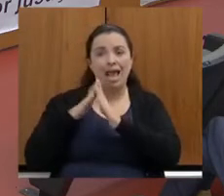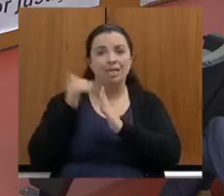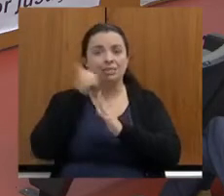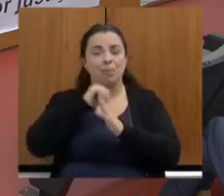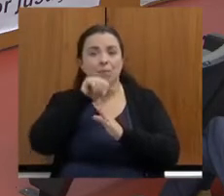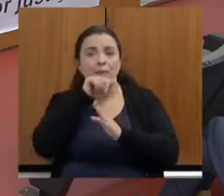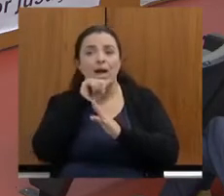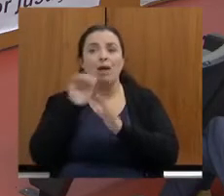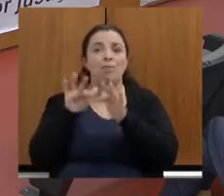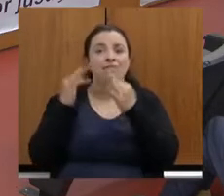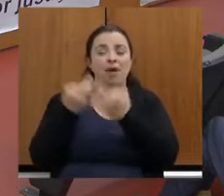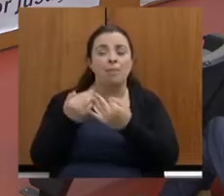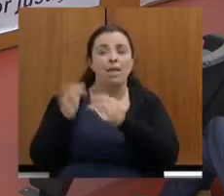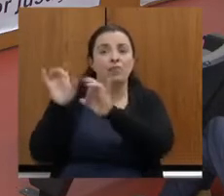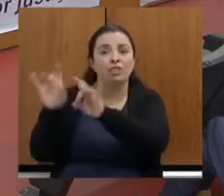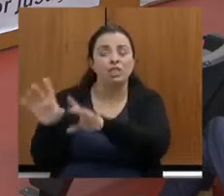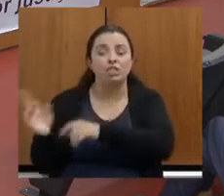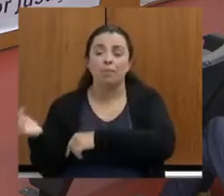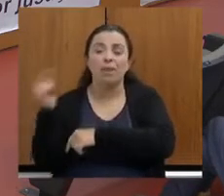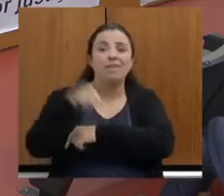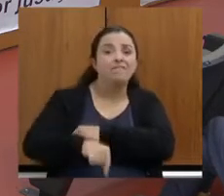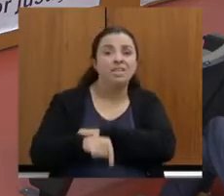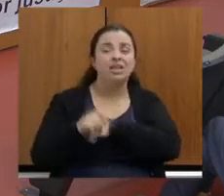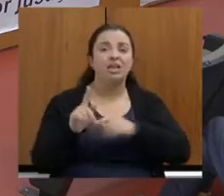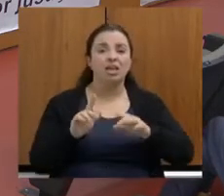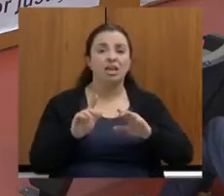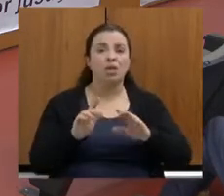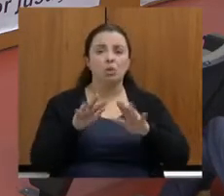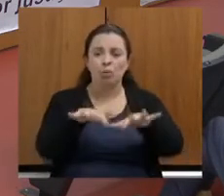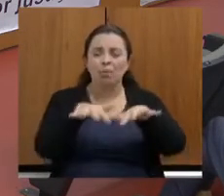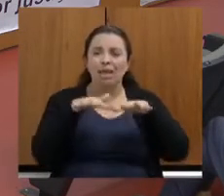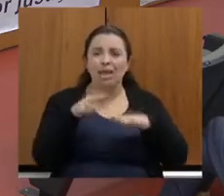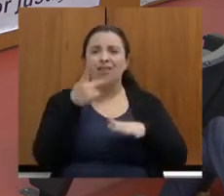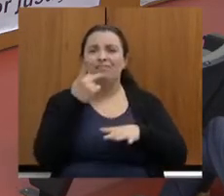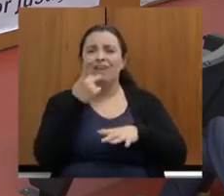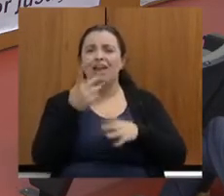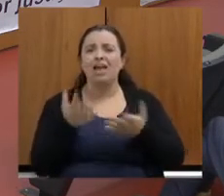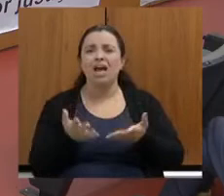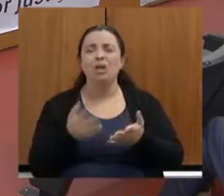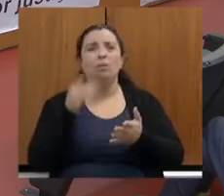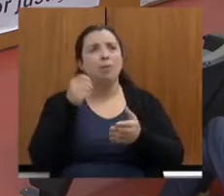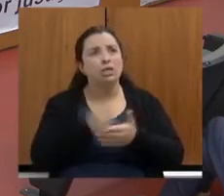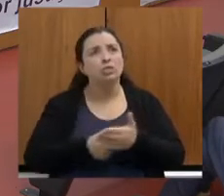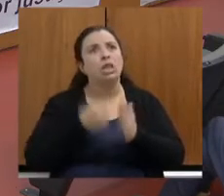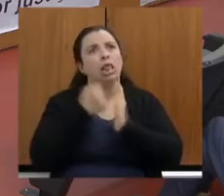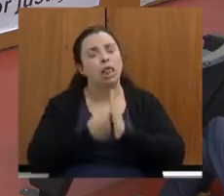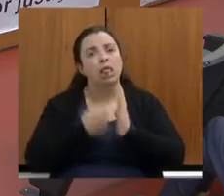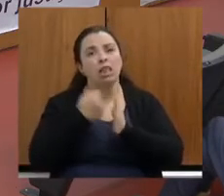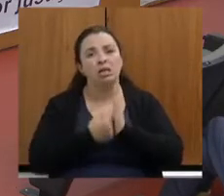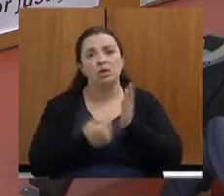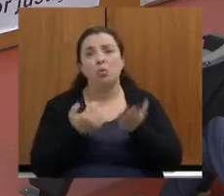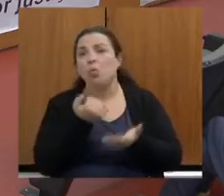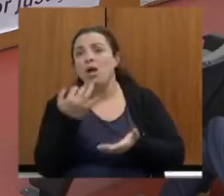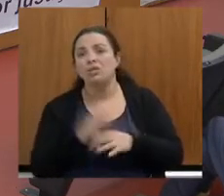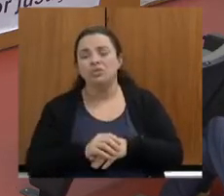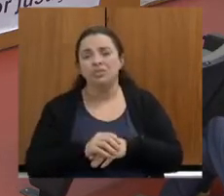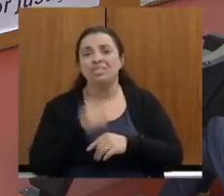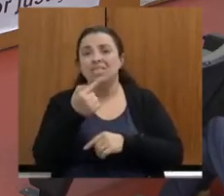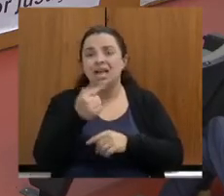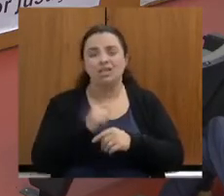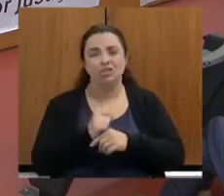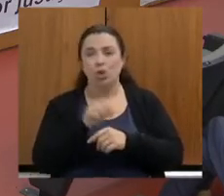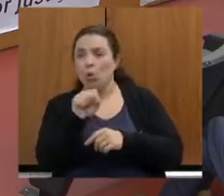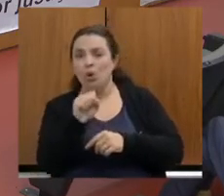família para sentar aqui para ficar falando é sete é 8 e 9 anos do crime com